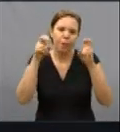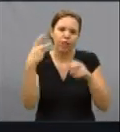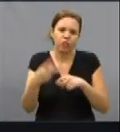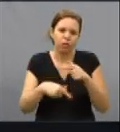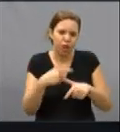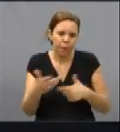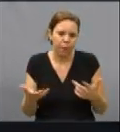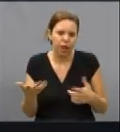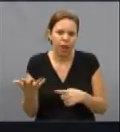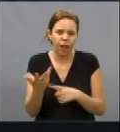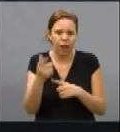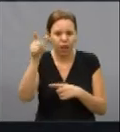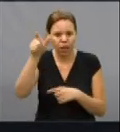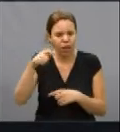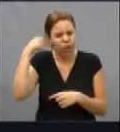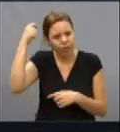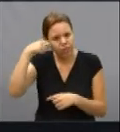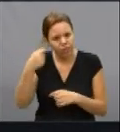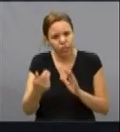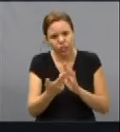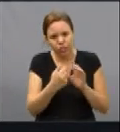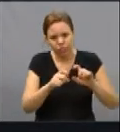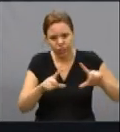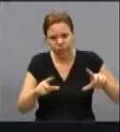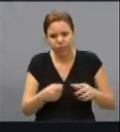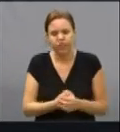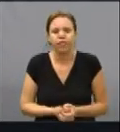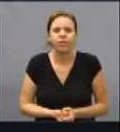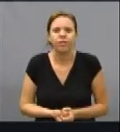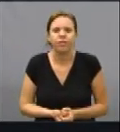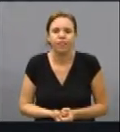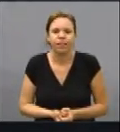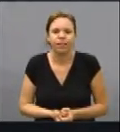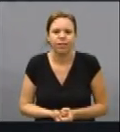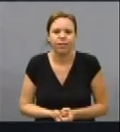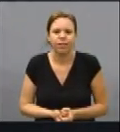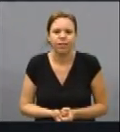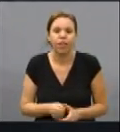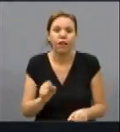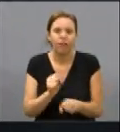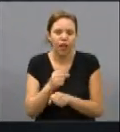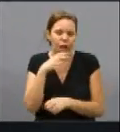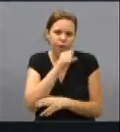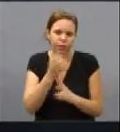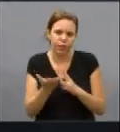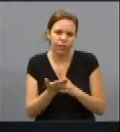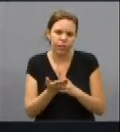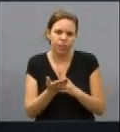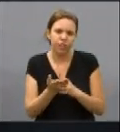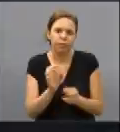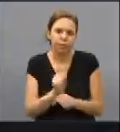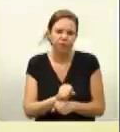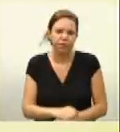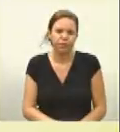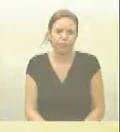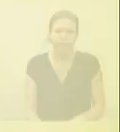do trabalho do artista, de quadrinhos. Claro. Valeu. A gente vai para um rápido intervalo, não saia